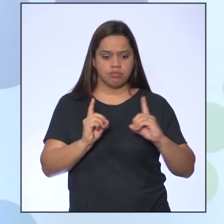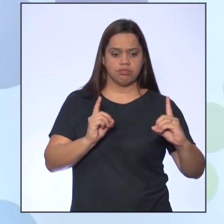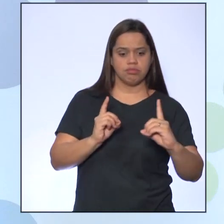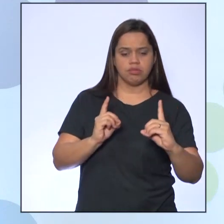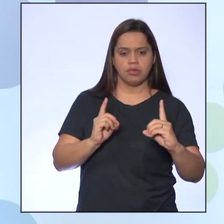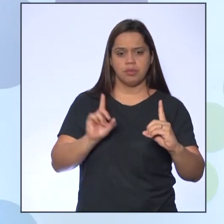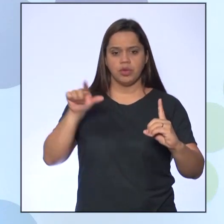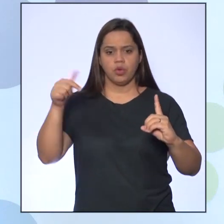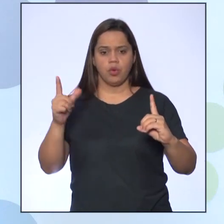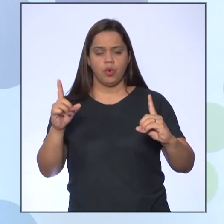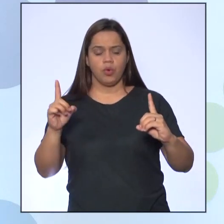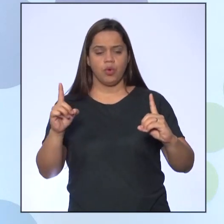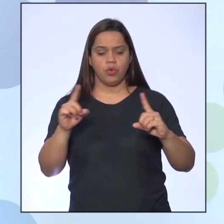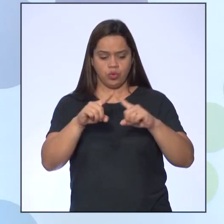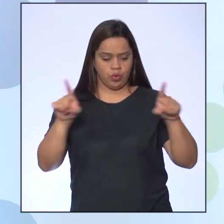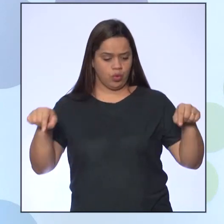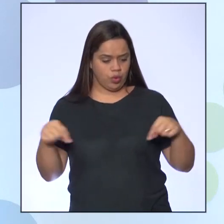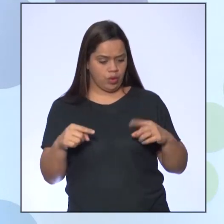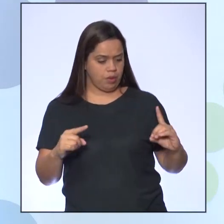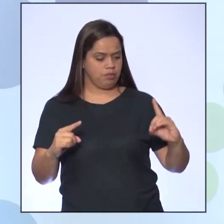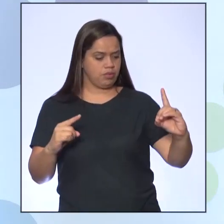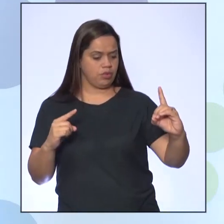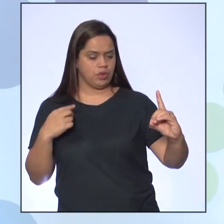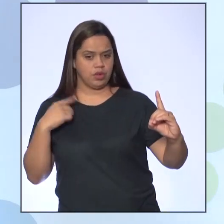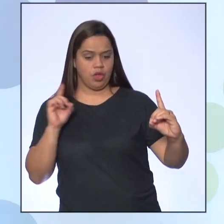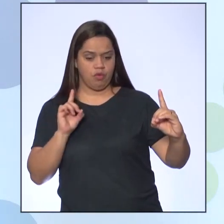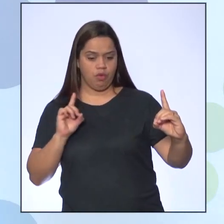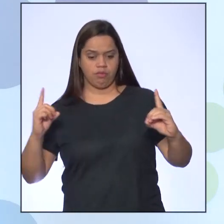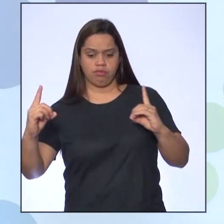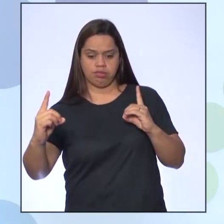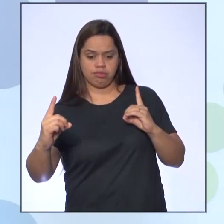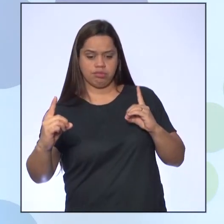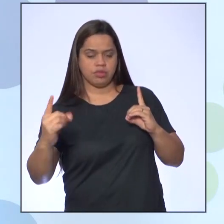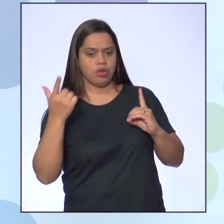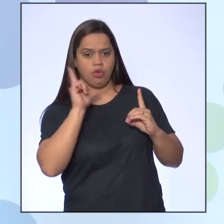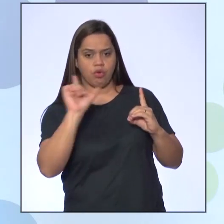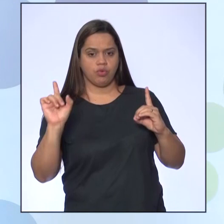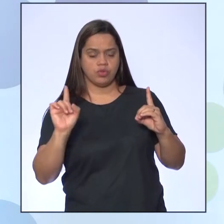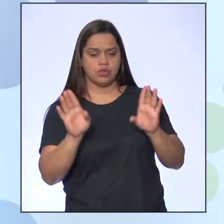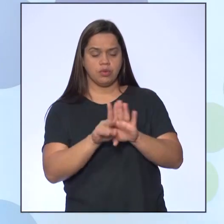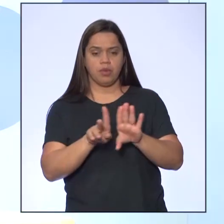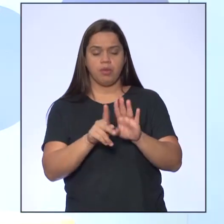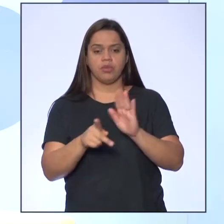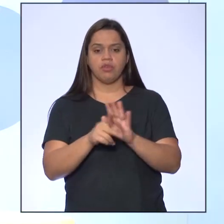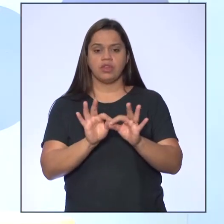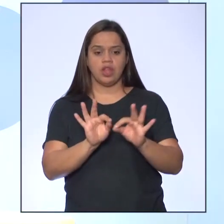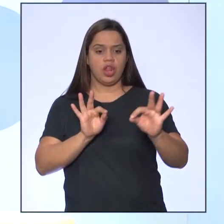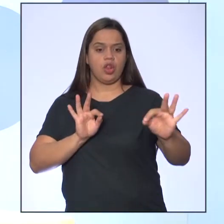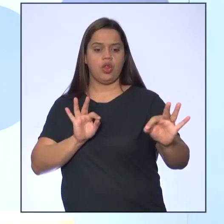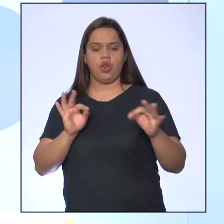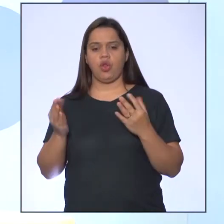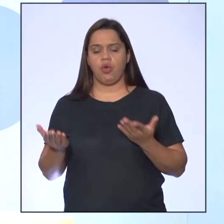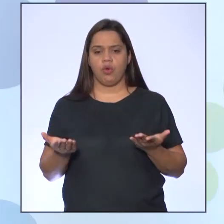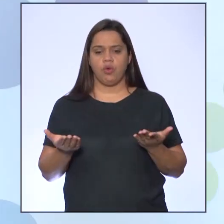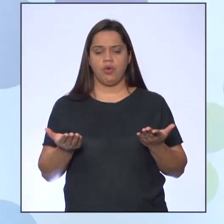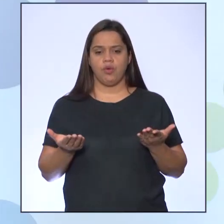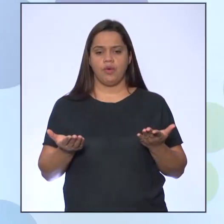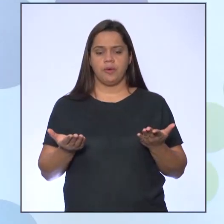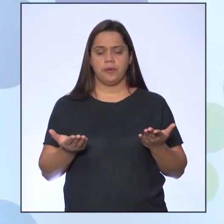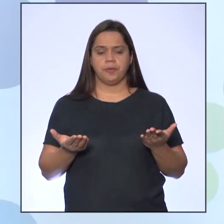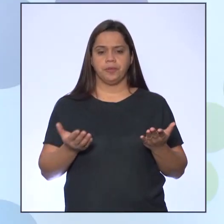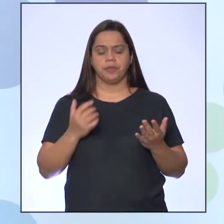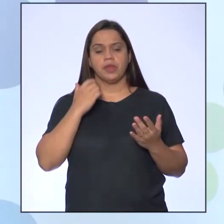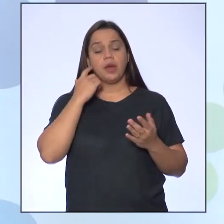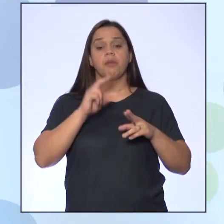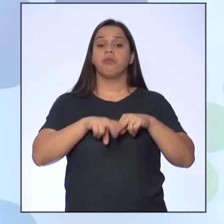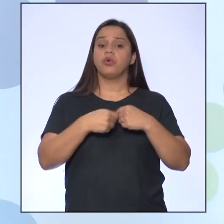próximo da quadra adversária, né? Se eu não tenho condições de realizar um passe longo, certo? Né? Então, assim, por isso que a